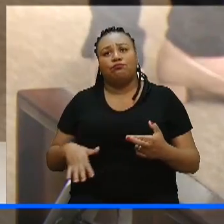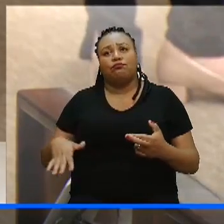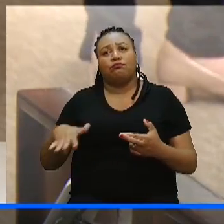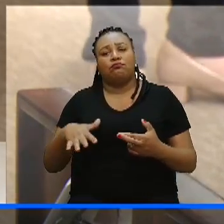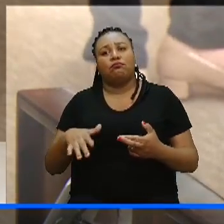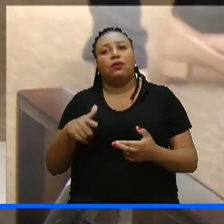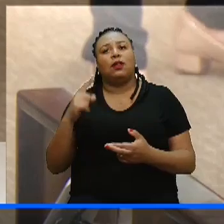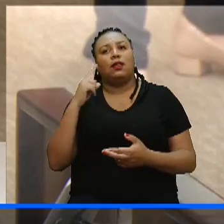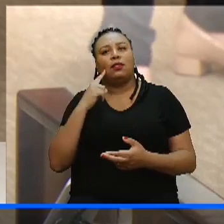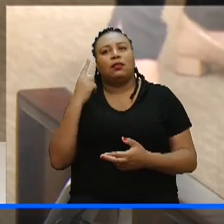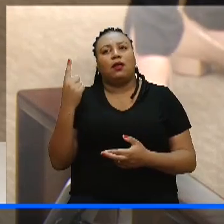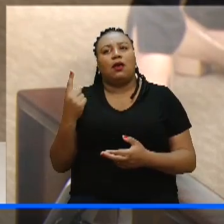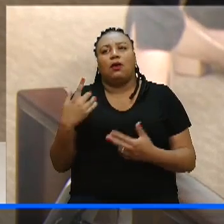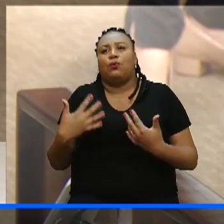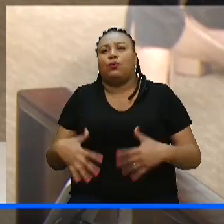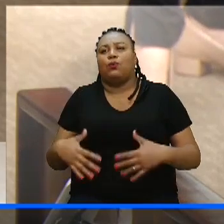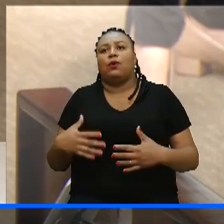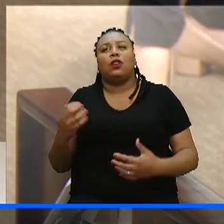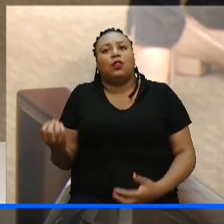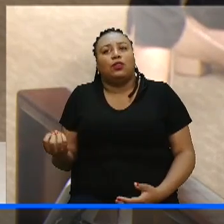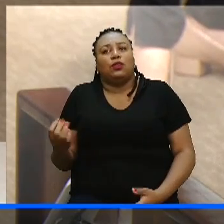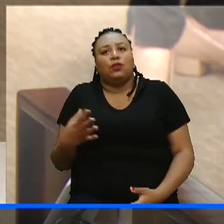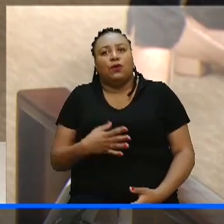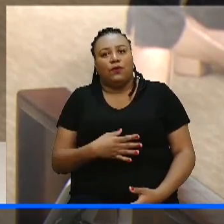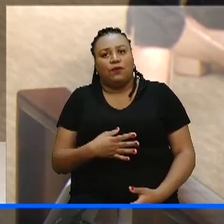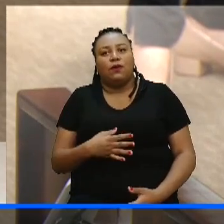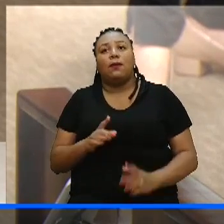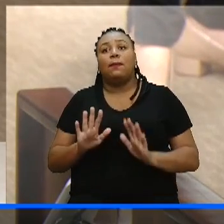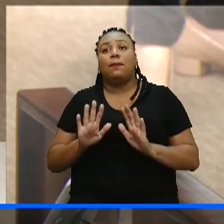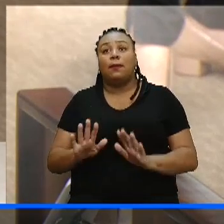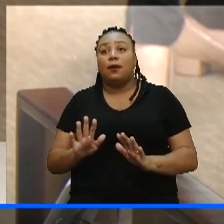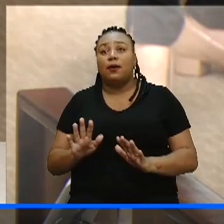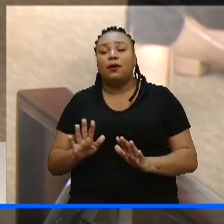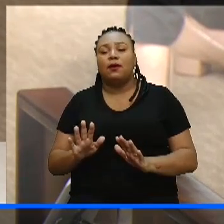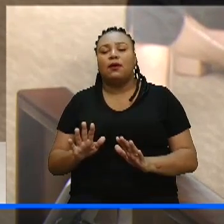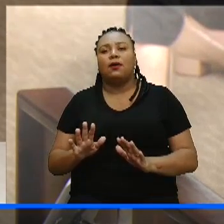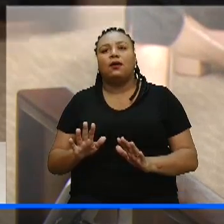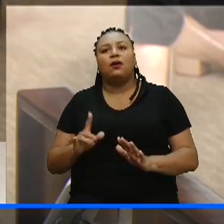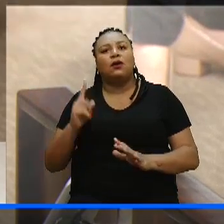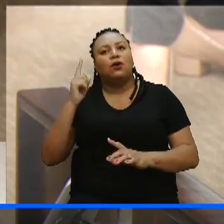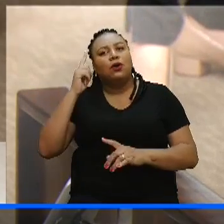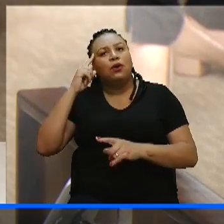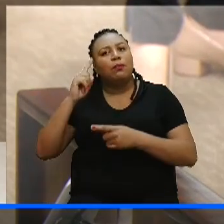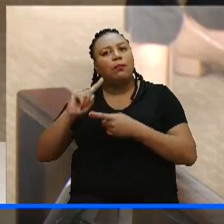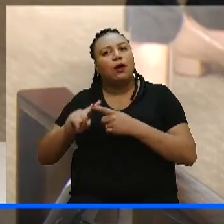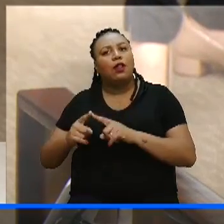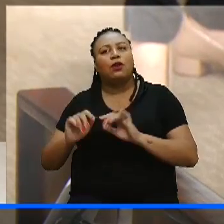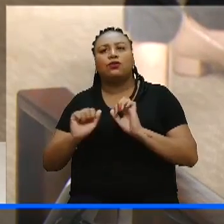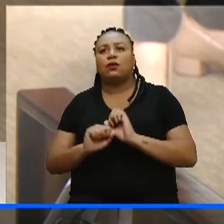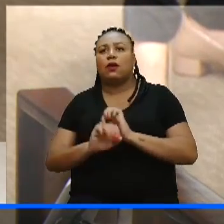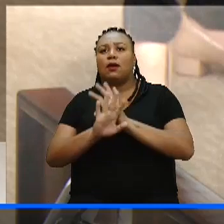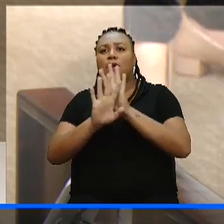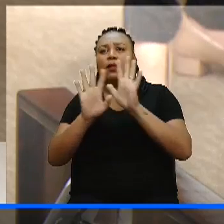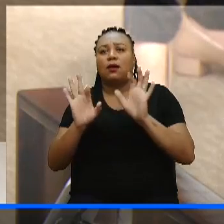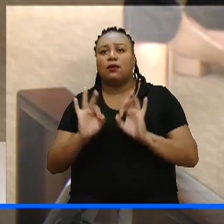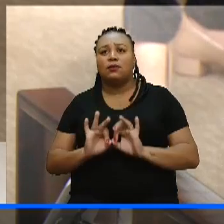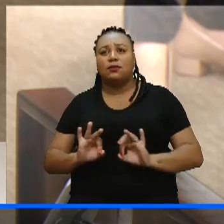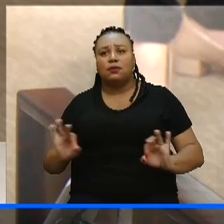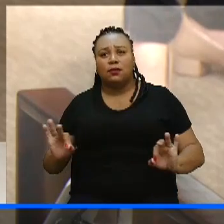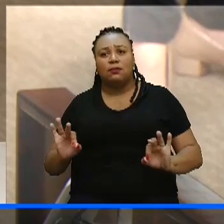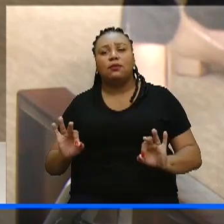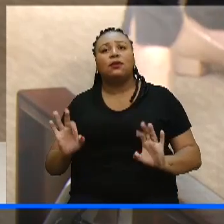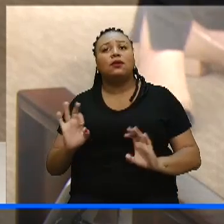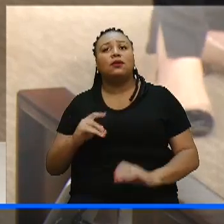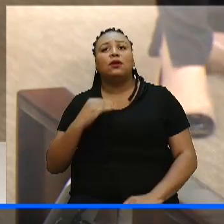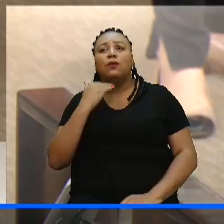iniciativa extremamente pioneiro mas com a mala como uma lógica clara e simples de